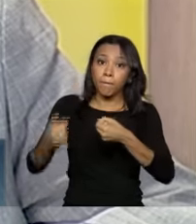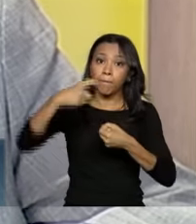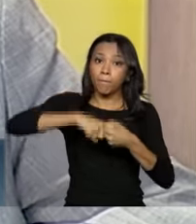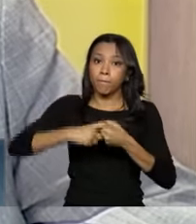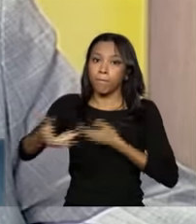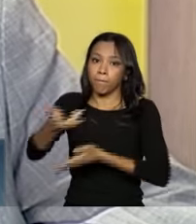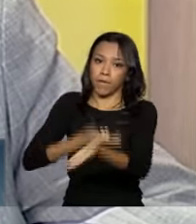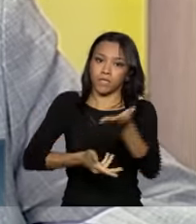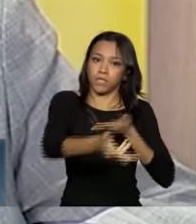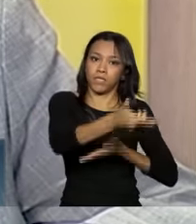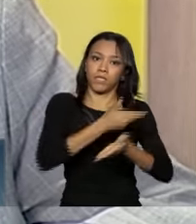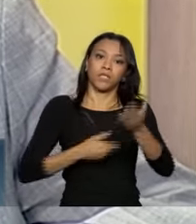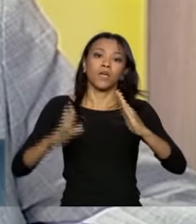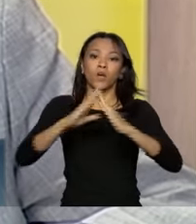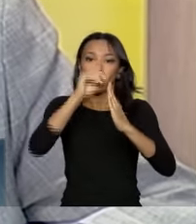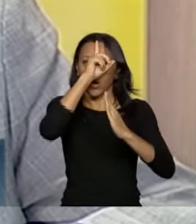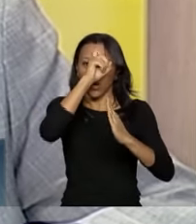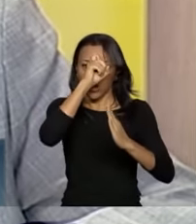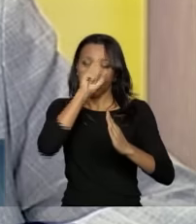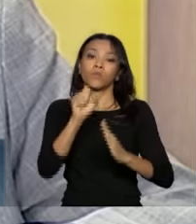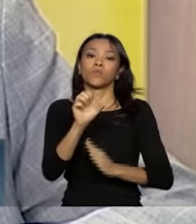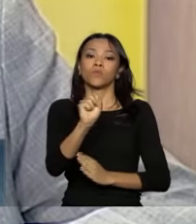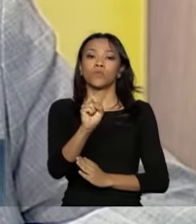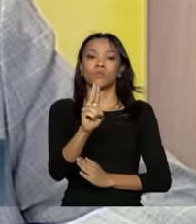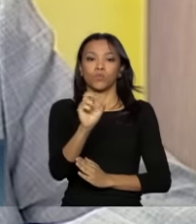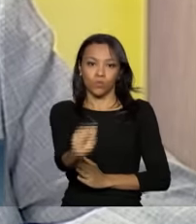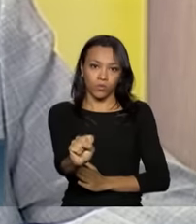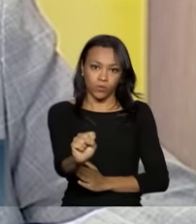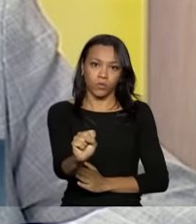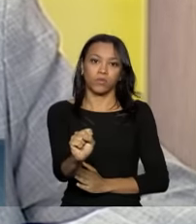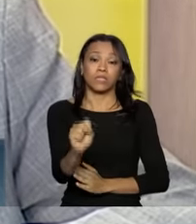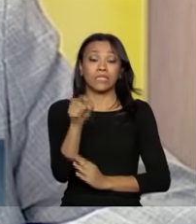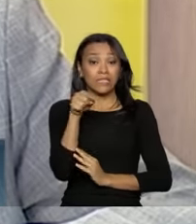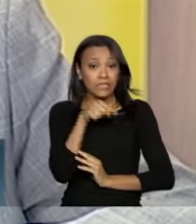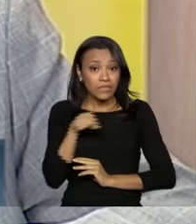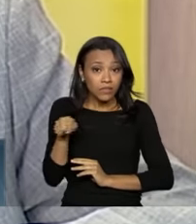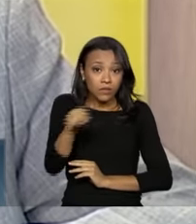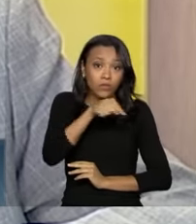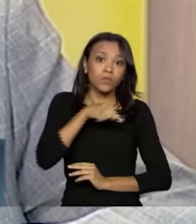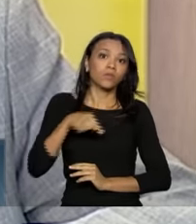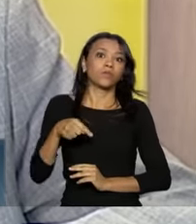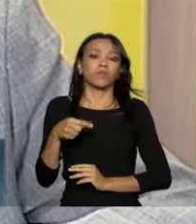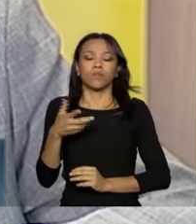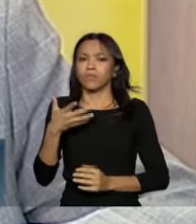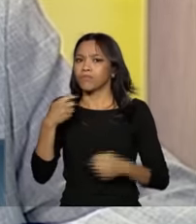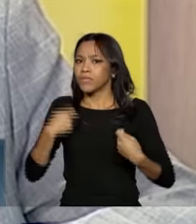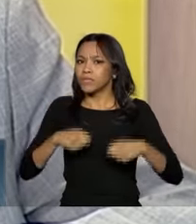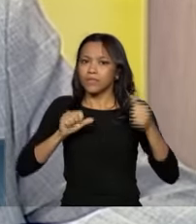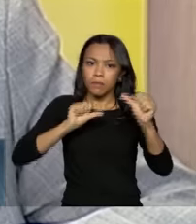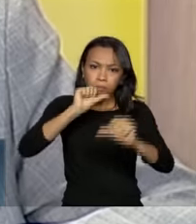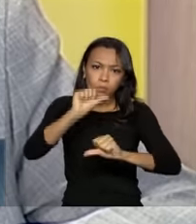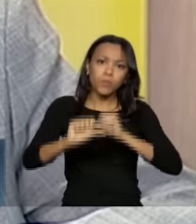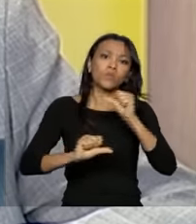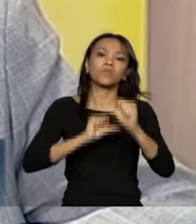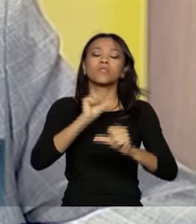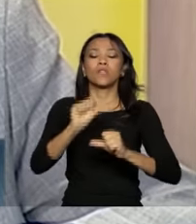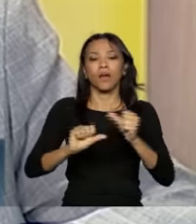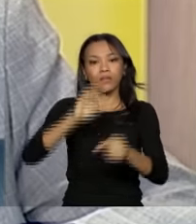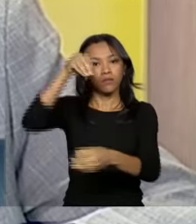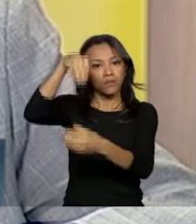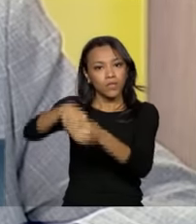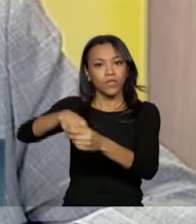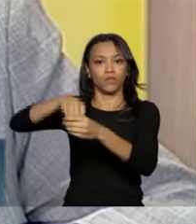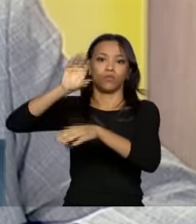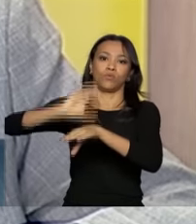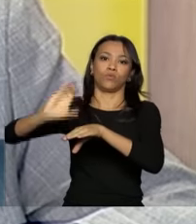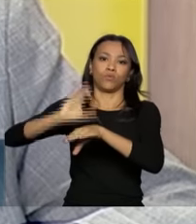e vários outros indicadores. E isso, naturalmente, induz mudanças também nos cursos